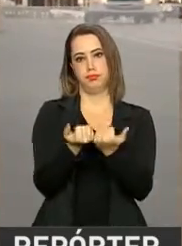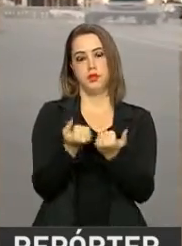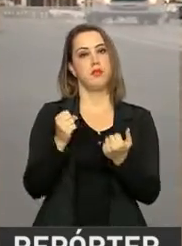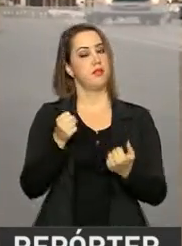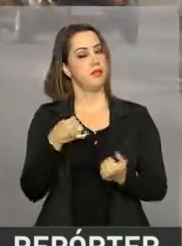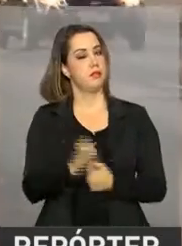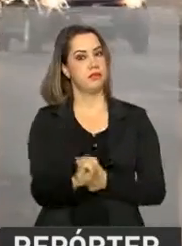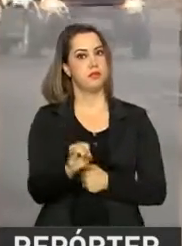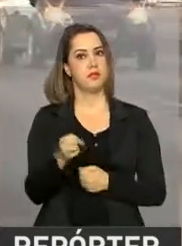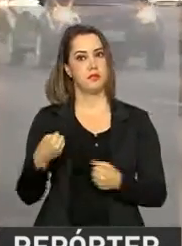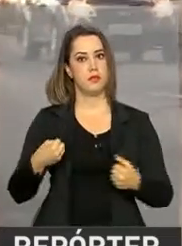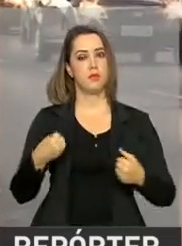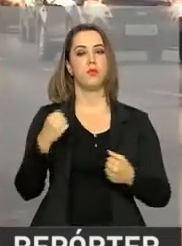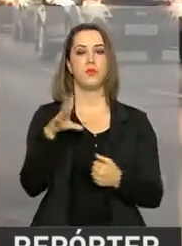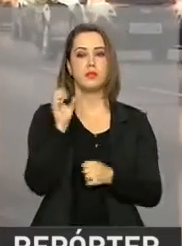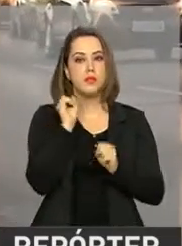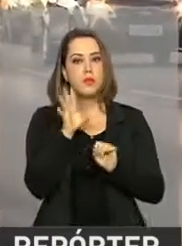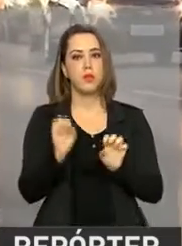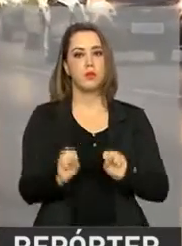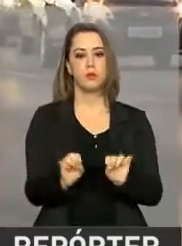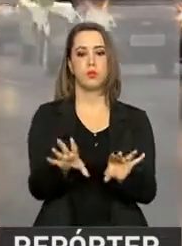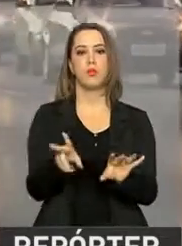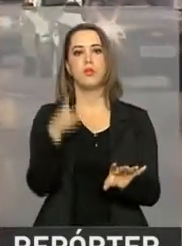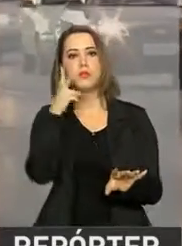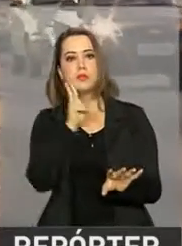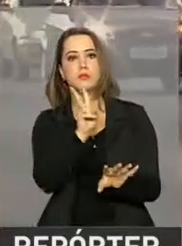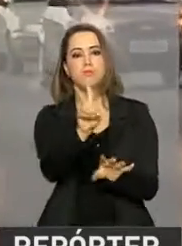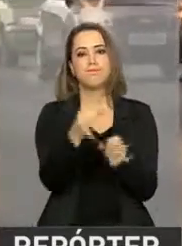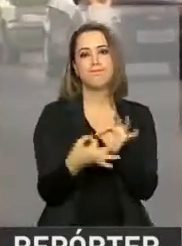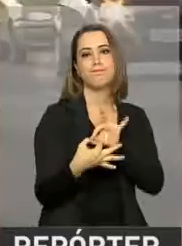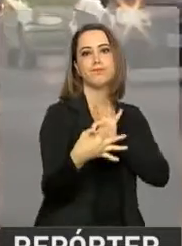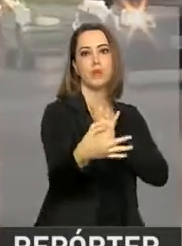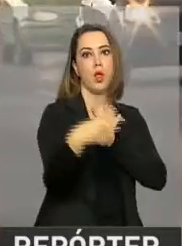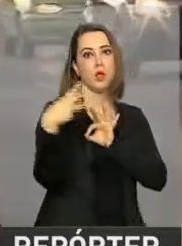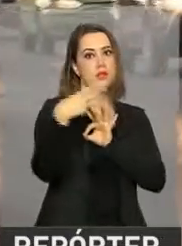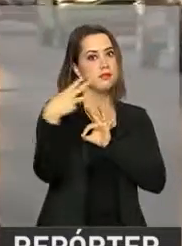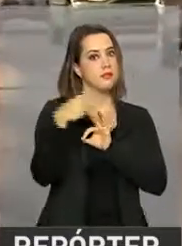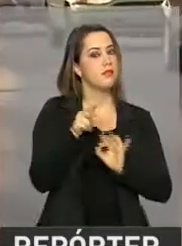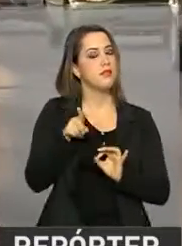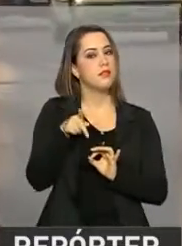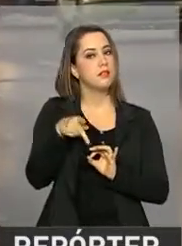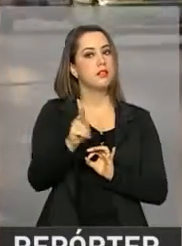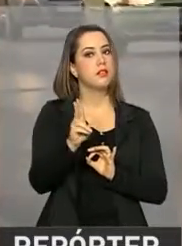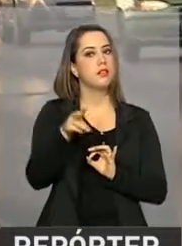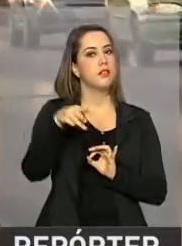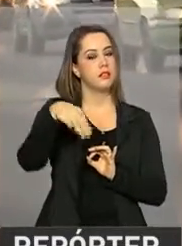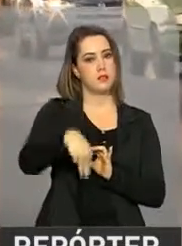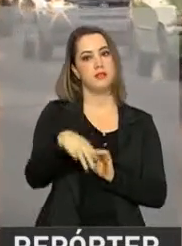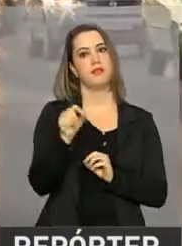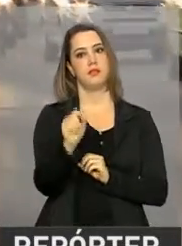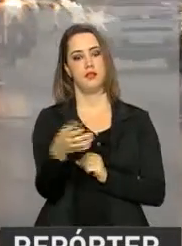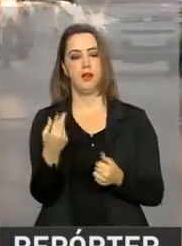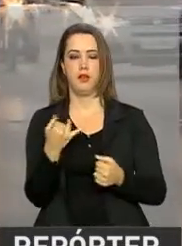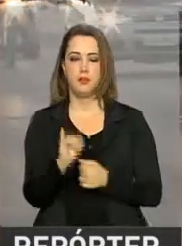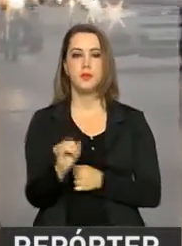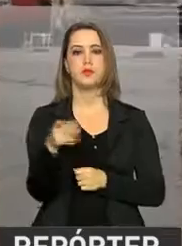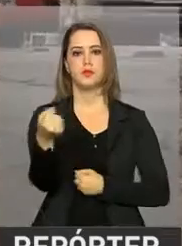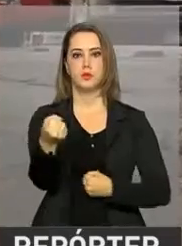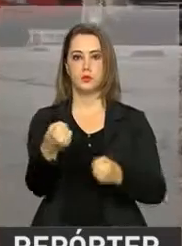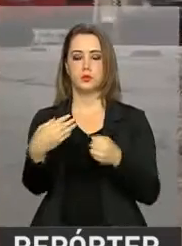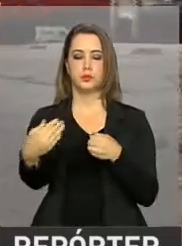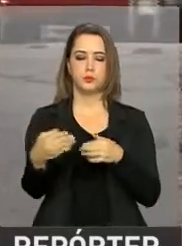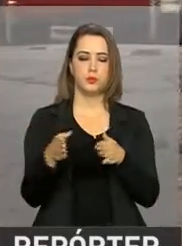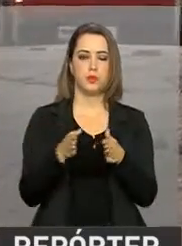durante o dia permite que o veículo seja visto a três quilômetros de distância por quem trafega no sentido contrário só no ano passado